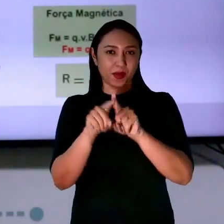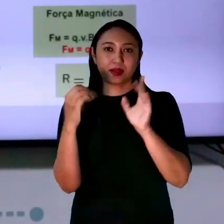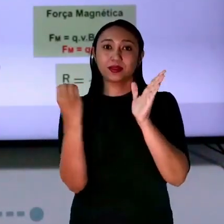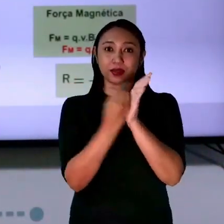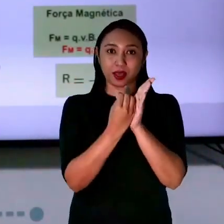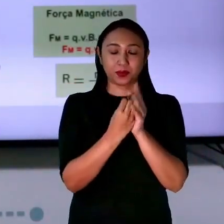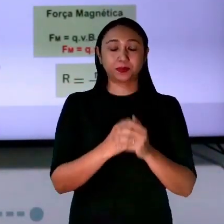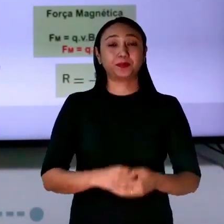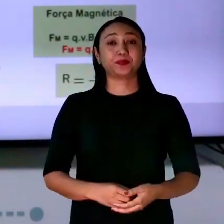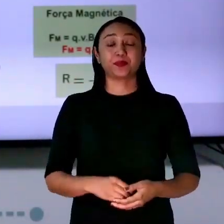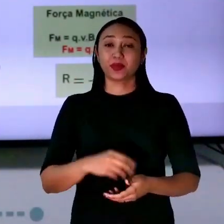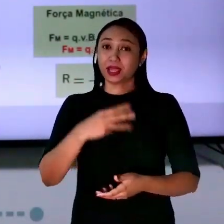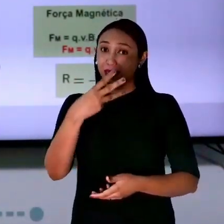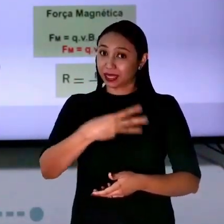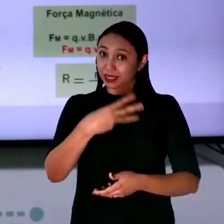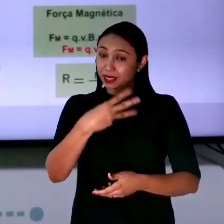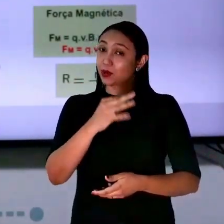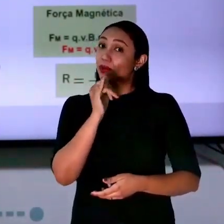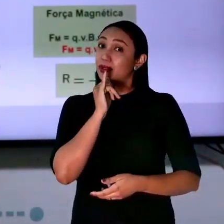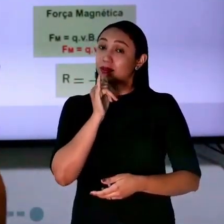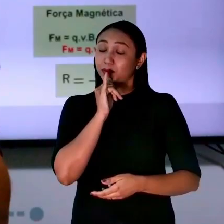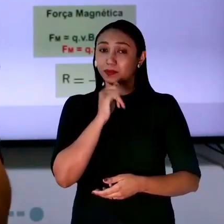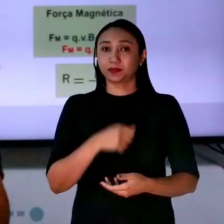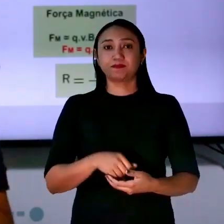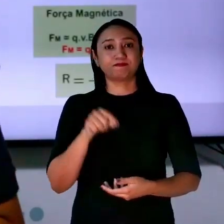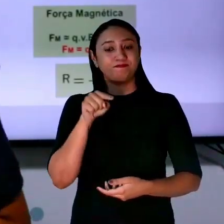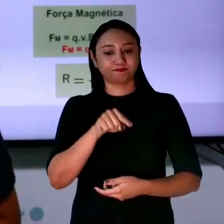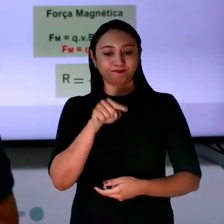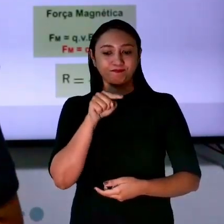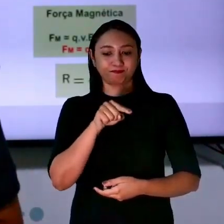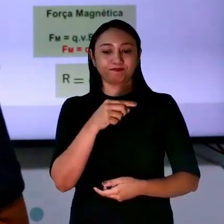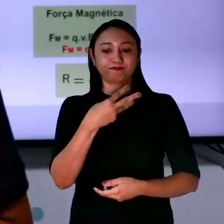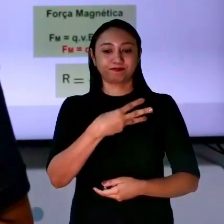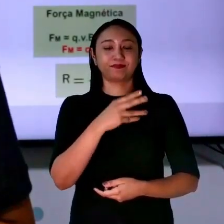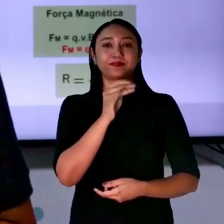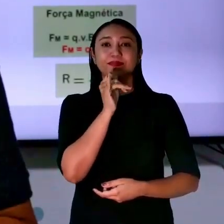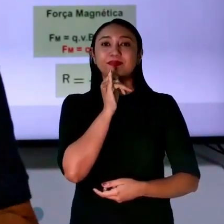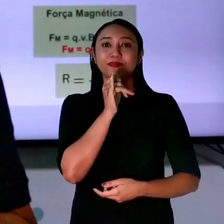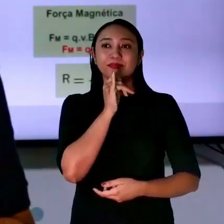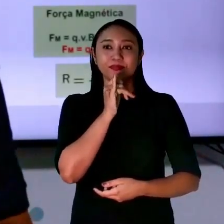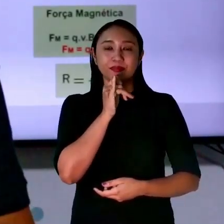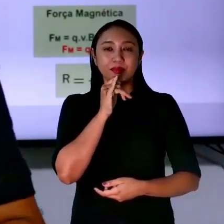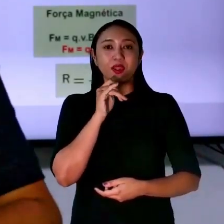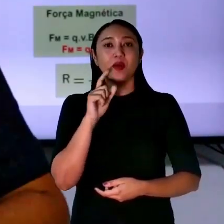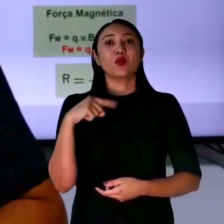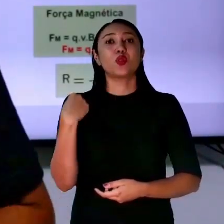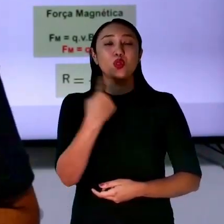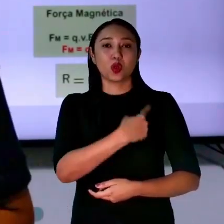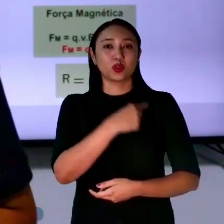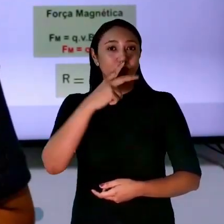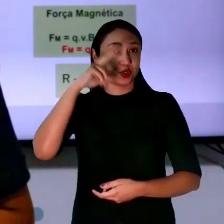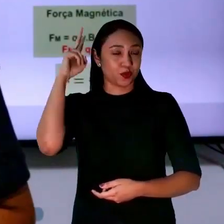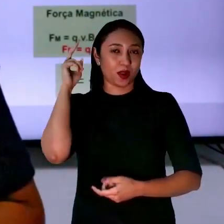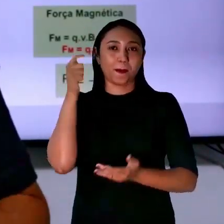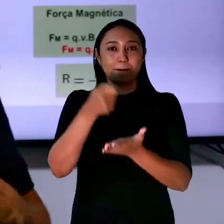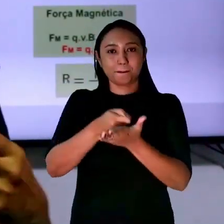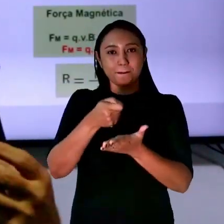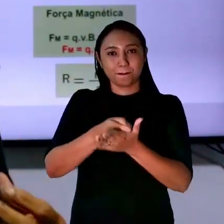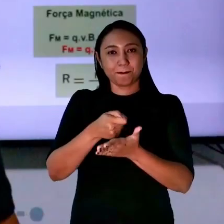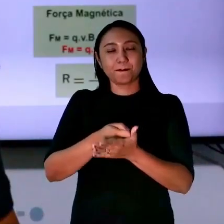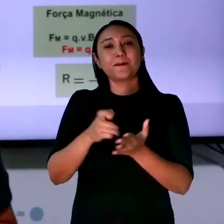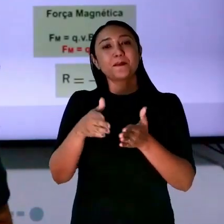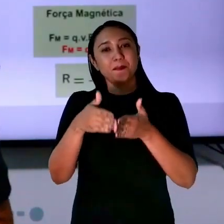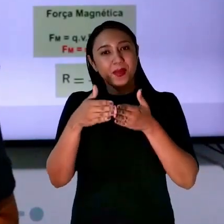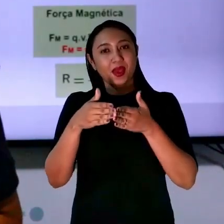Terceiro caso, aí sim. Esse terceiro caso é o que o nosso vestibular cobra. A